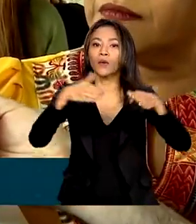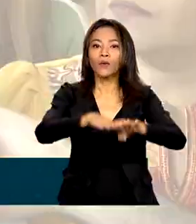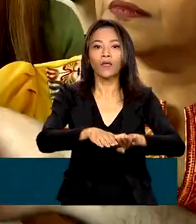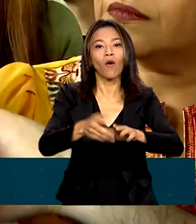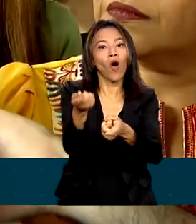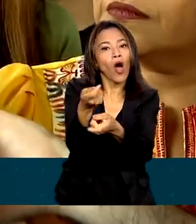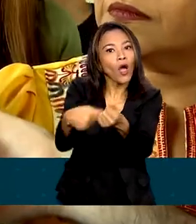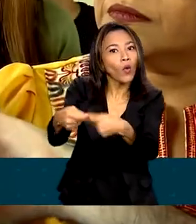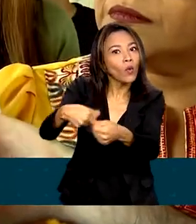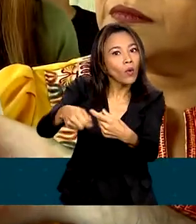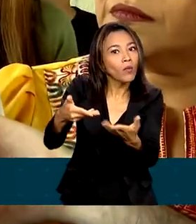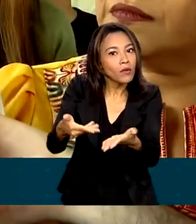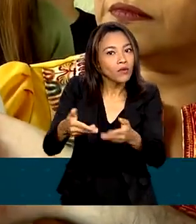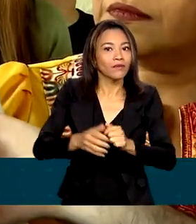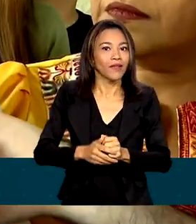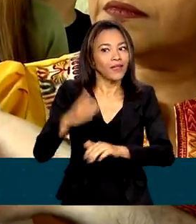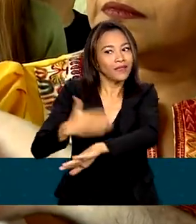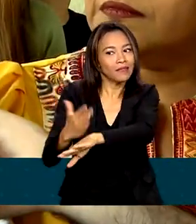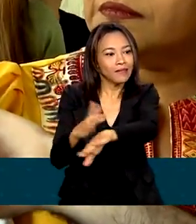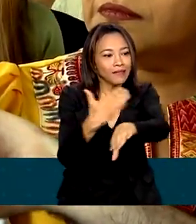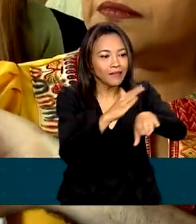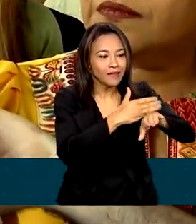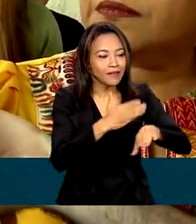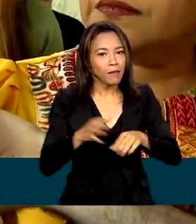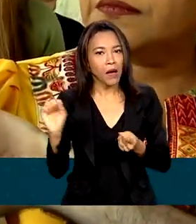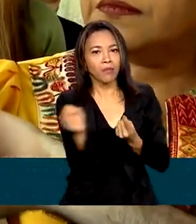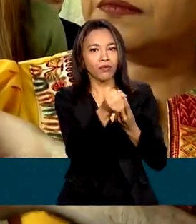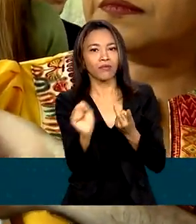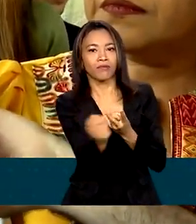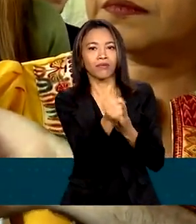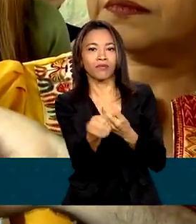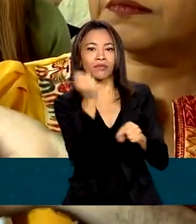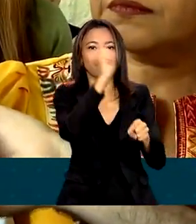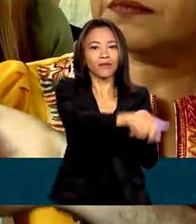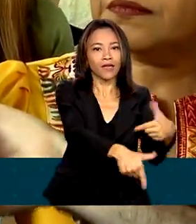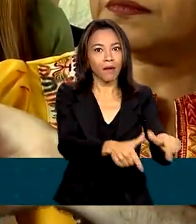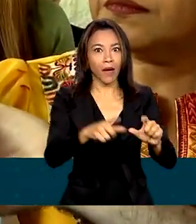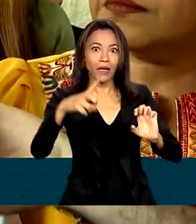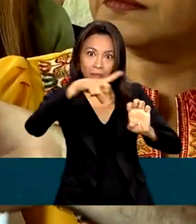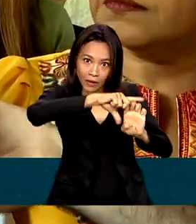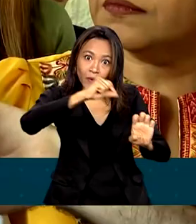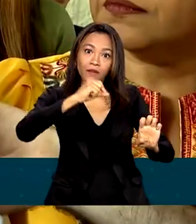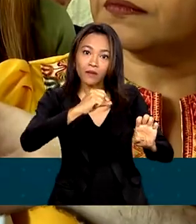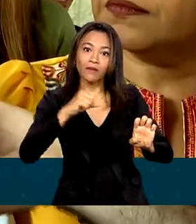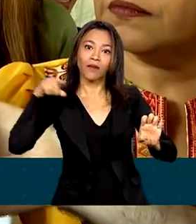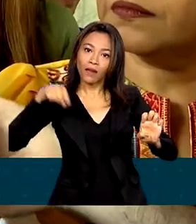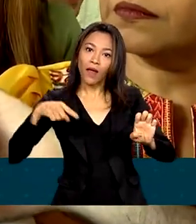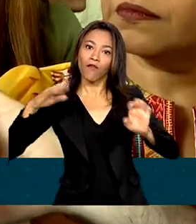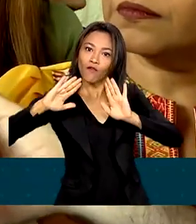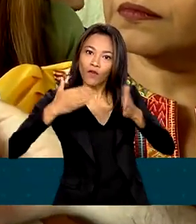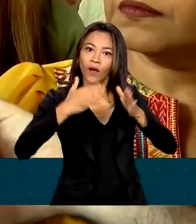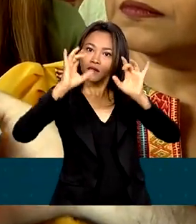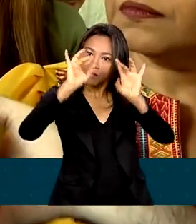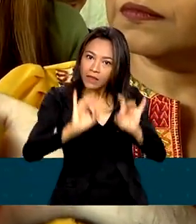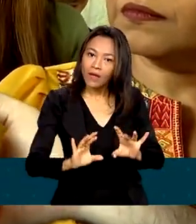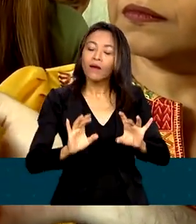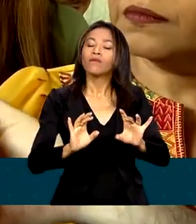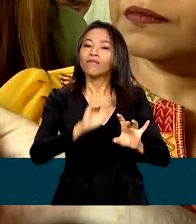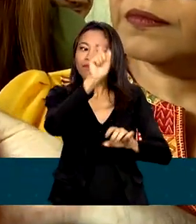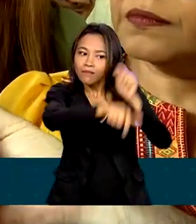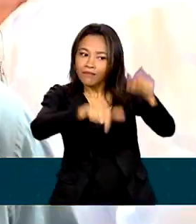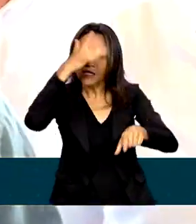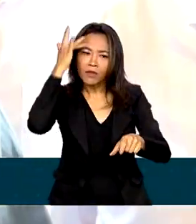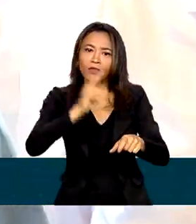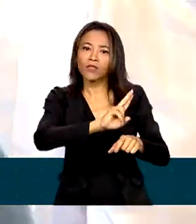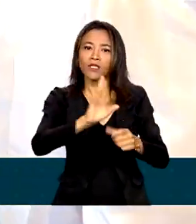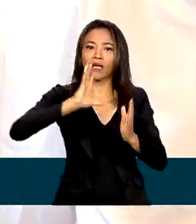socioeconômica. E essa qualificação para o emprego, para o empreendedorismo, focado de modo especial nas pessoas que estão no